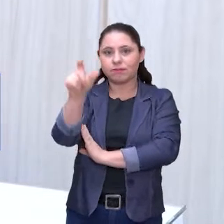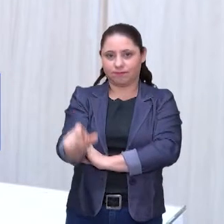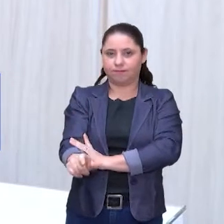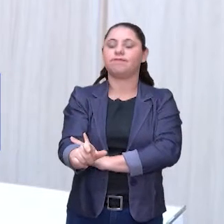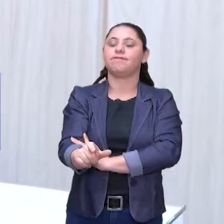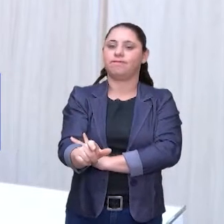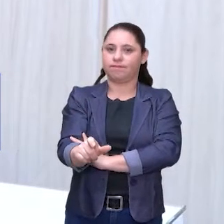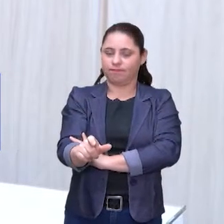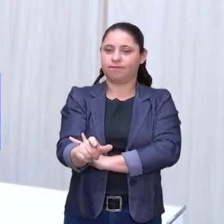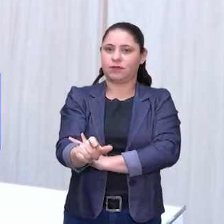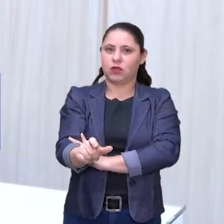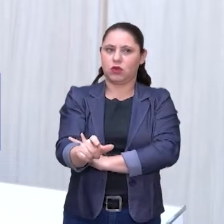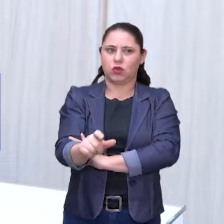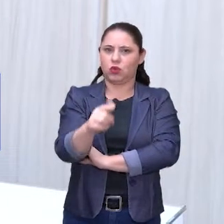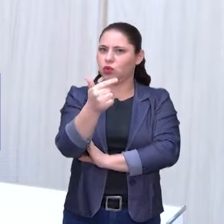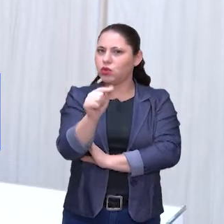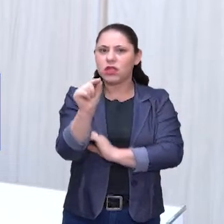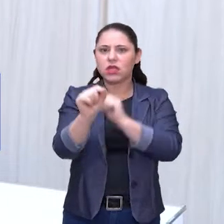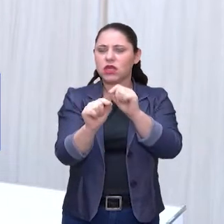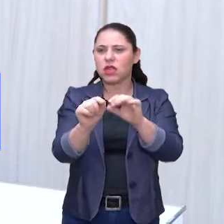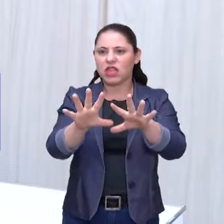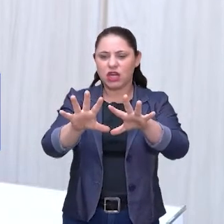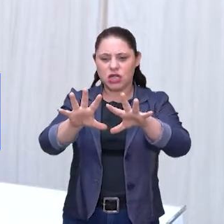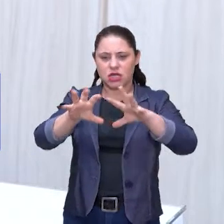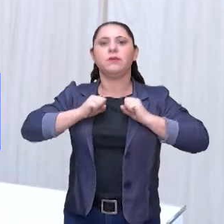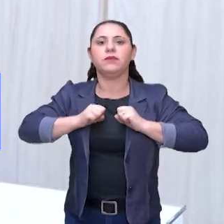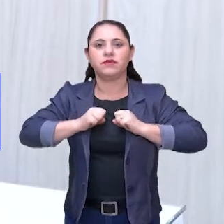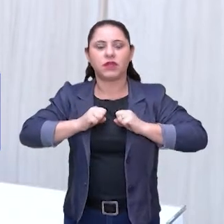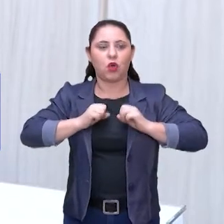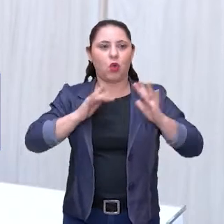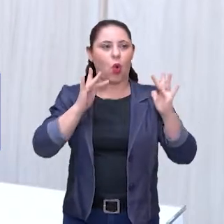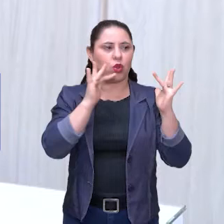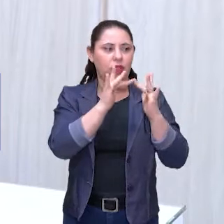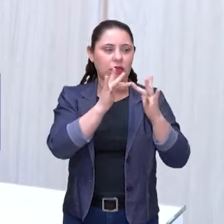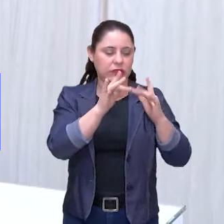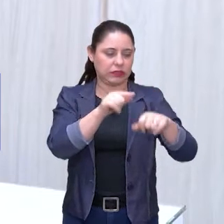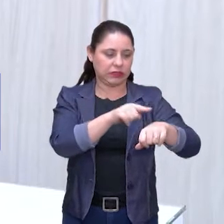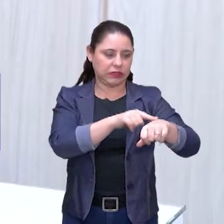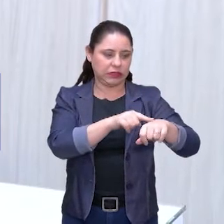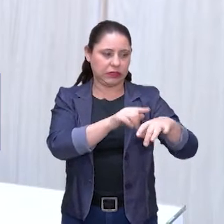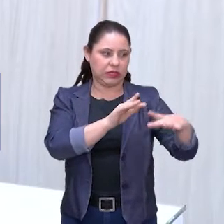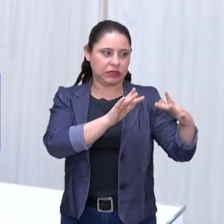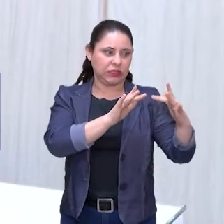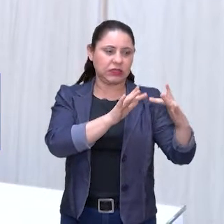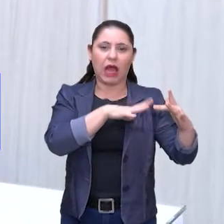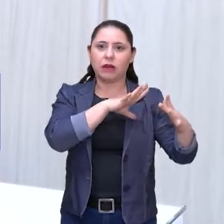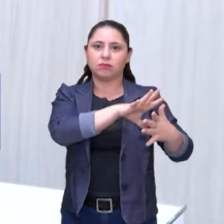autoimune inflamatória, né? Então não tem nada, não tem como